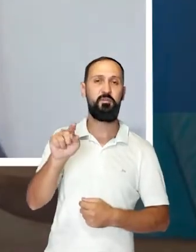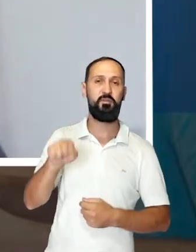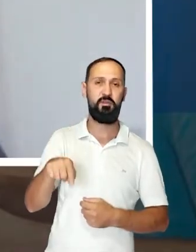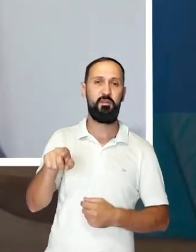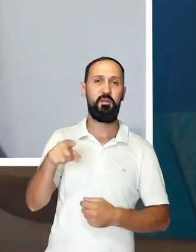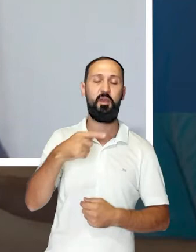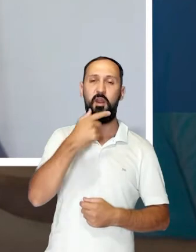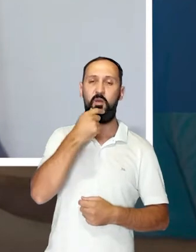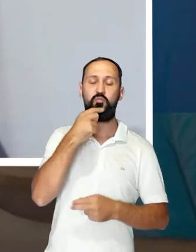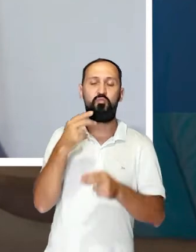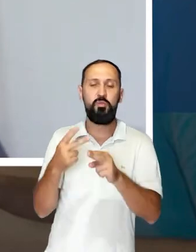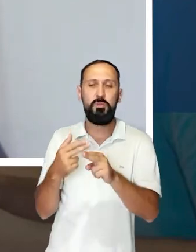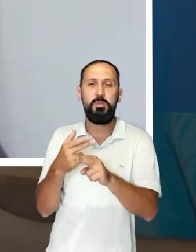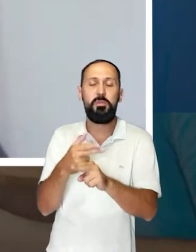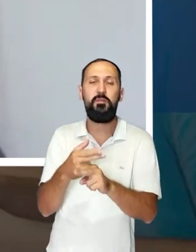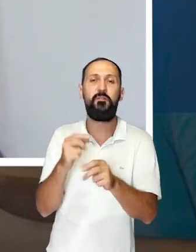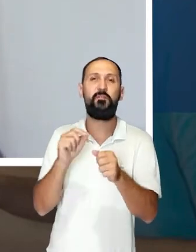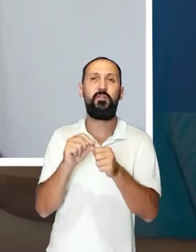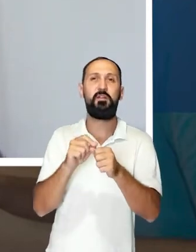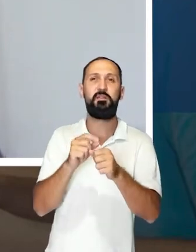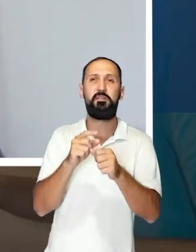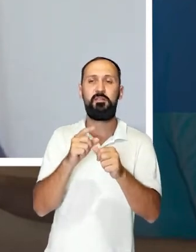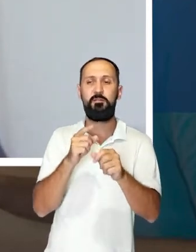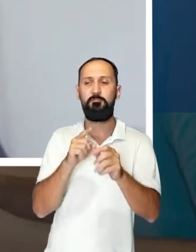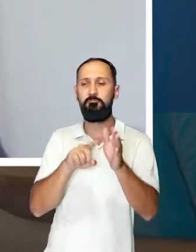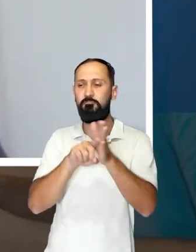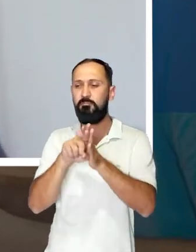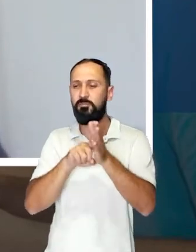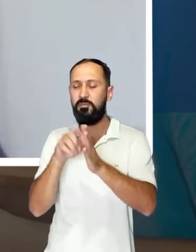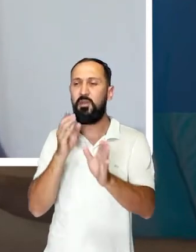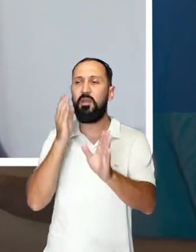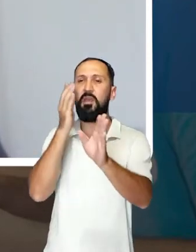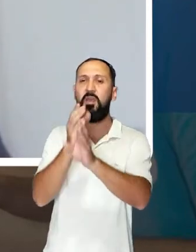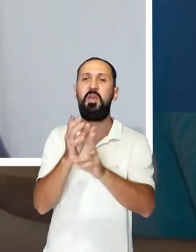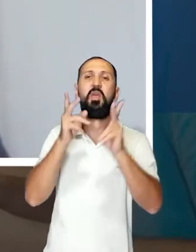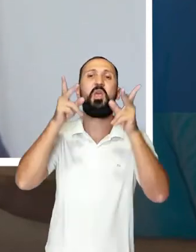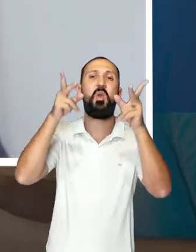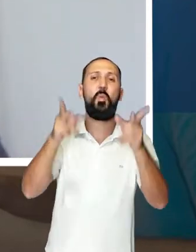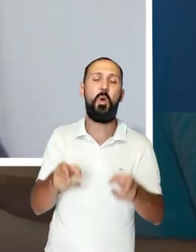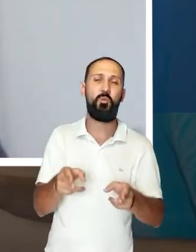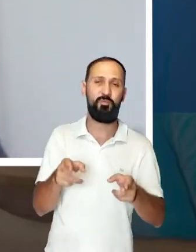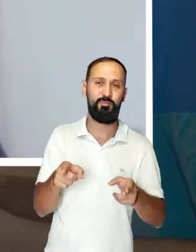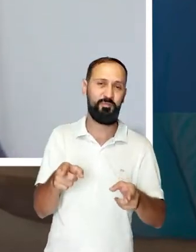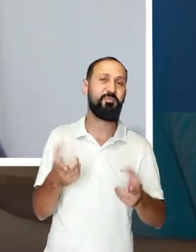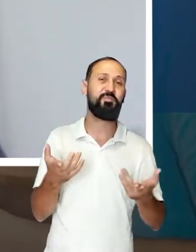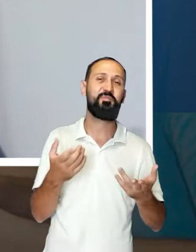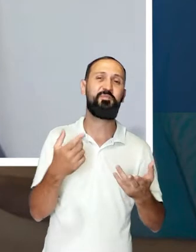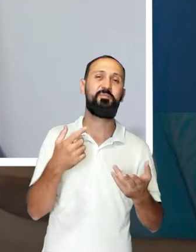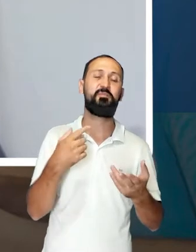professor dele, que era um cirurgião, que fazia os diagnósticos da maneira que o Sherlock